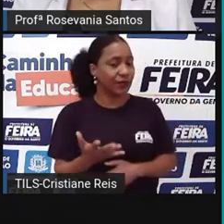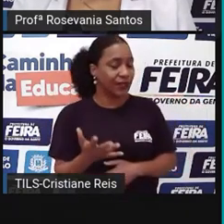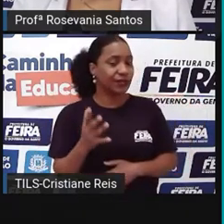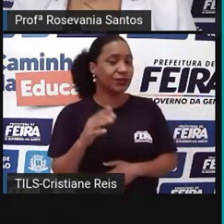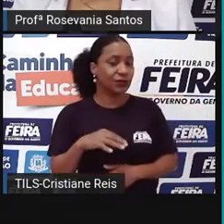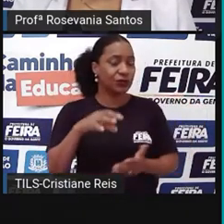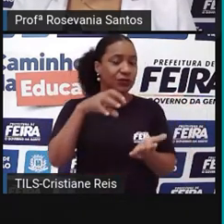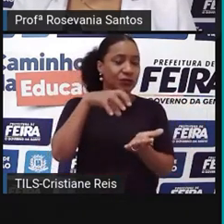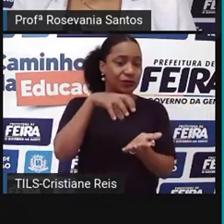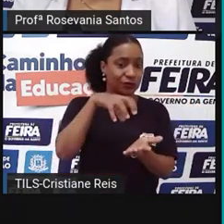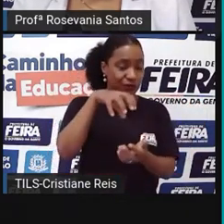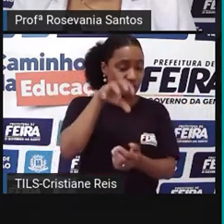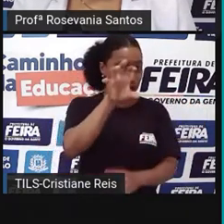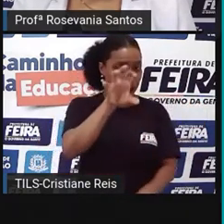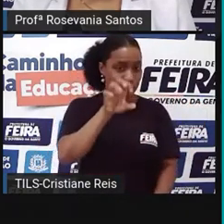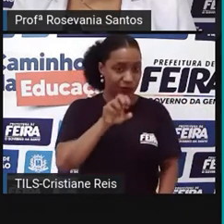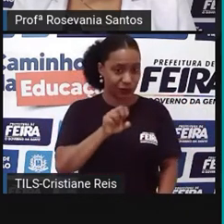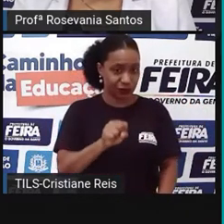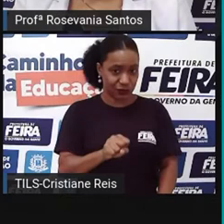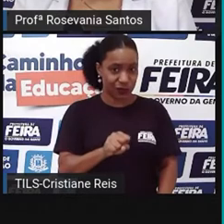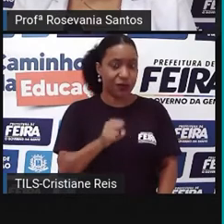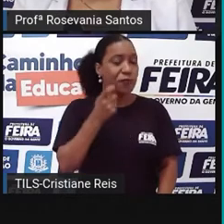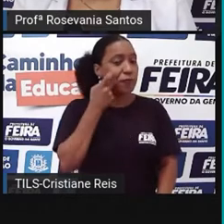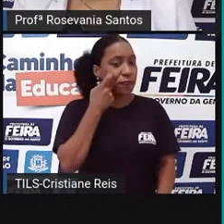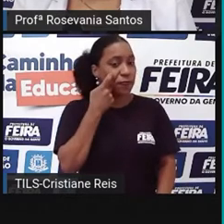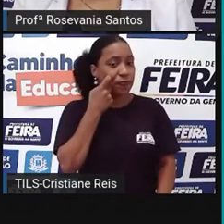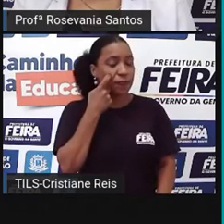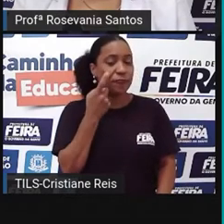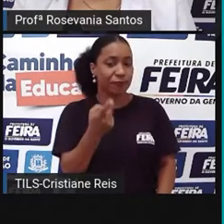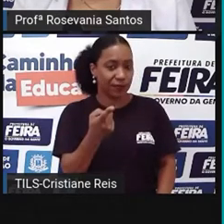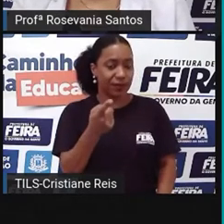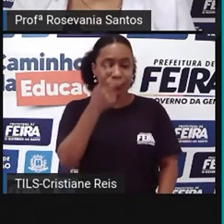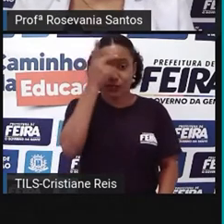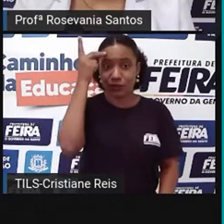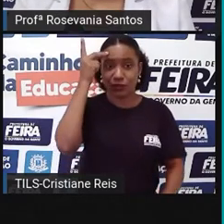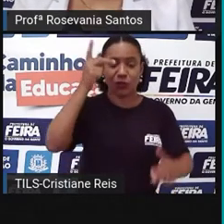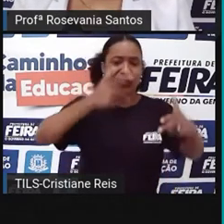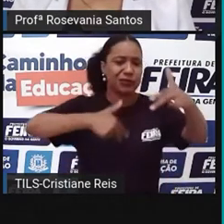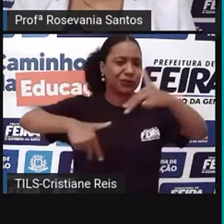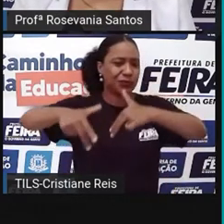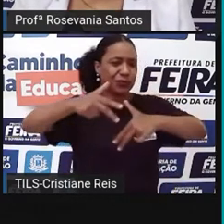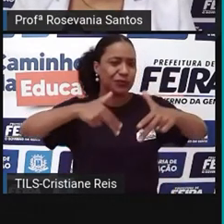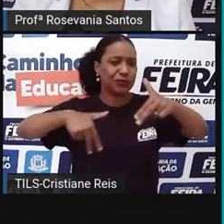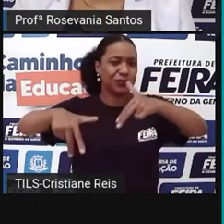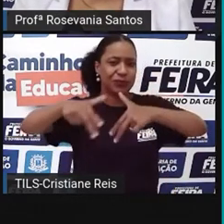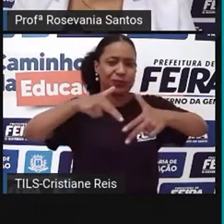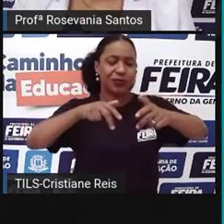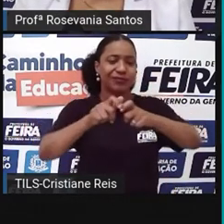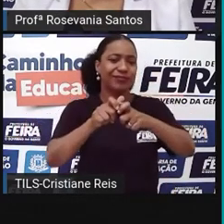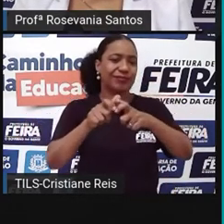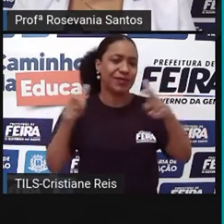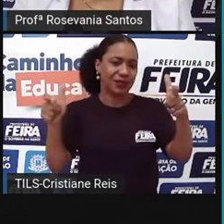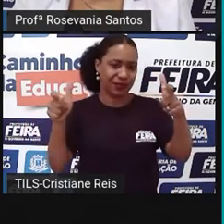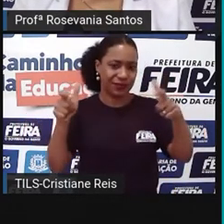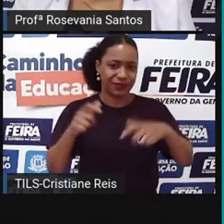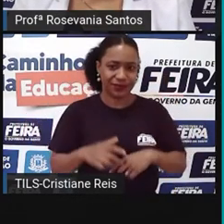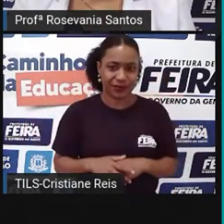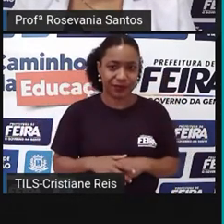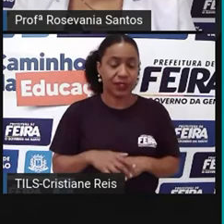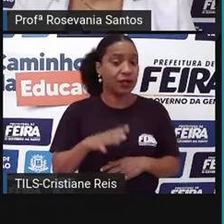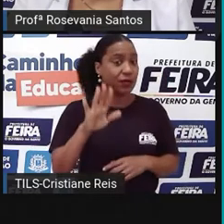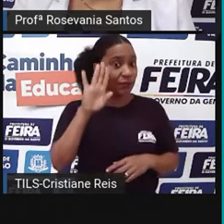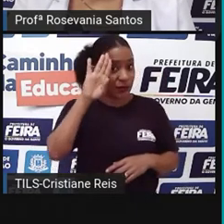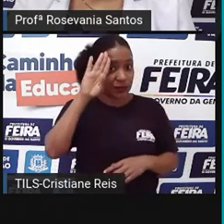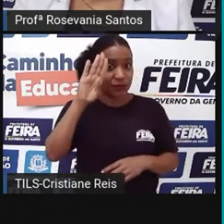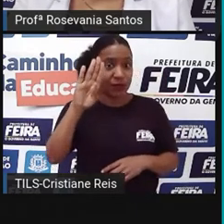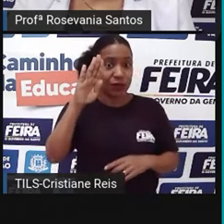centro-sul, eu vou ver que eu tenho uma maior quantidade de habitantes nessa região. mais precisamente, né, aqui na região de São